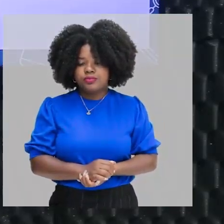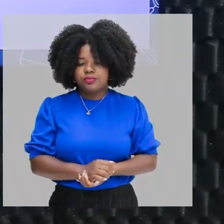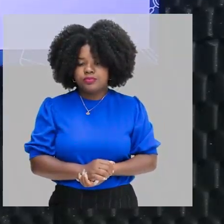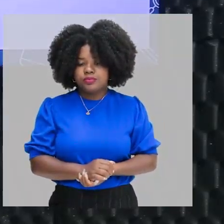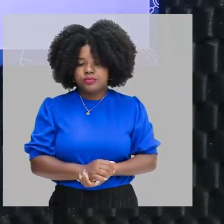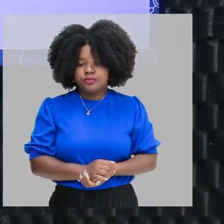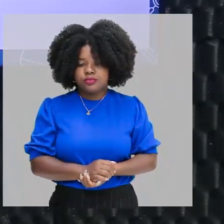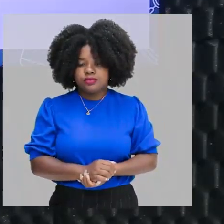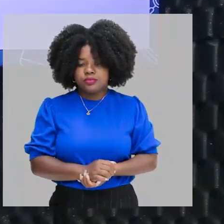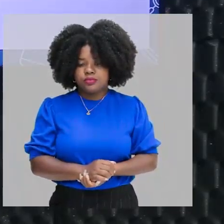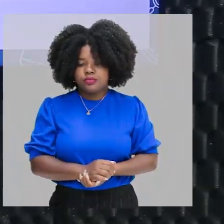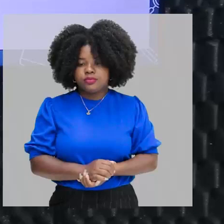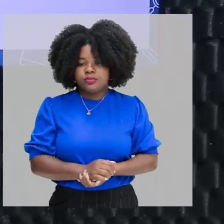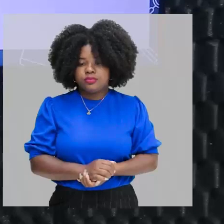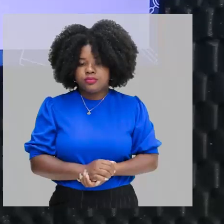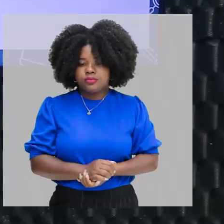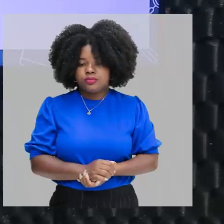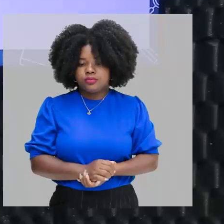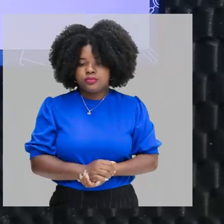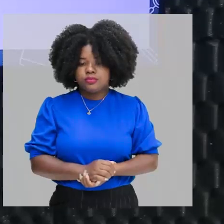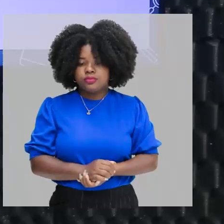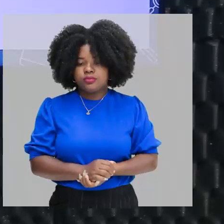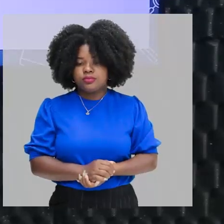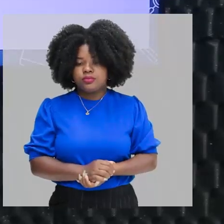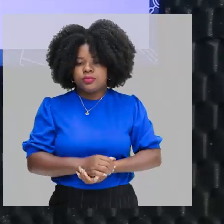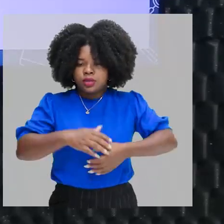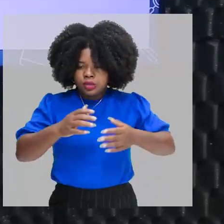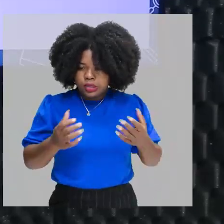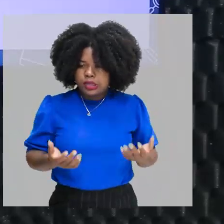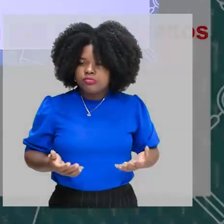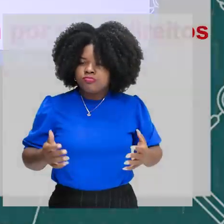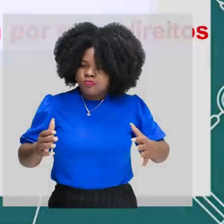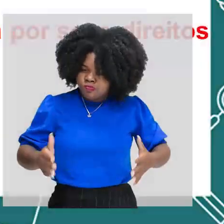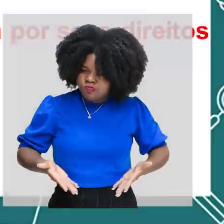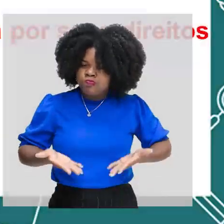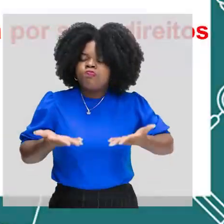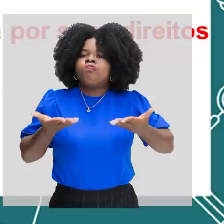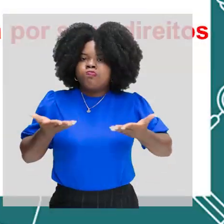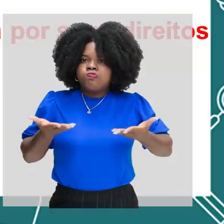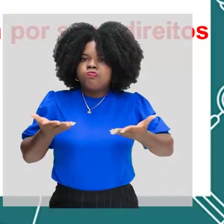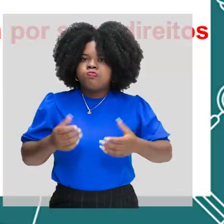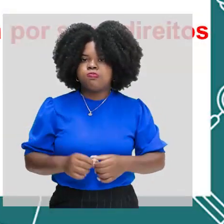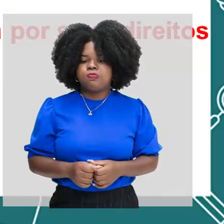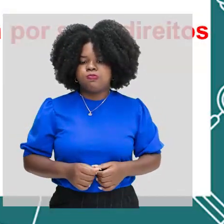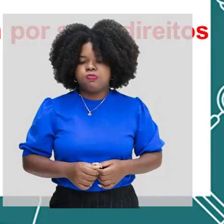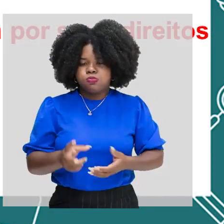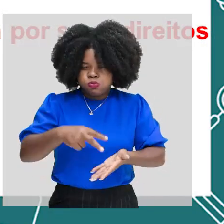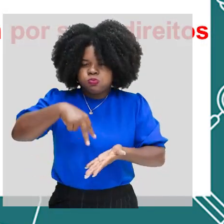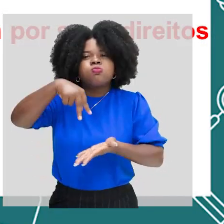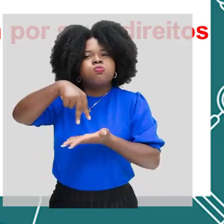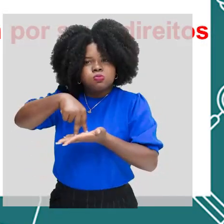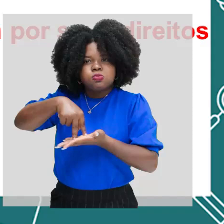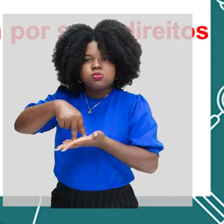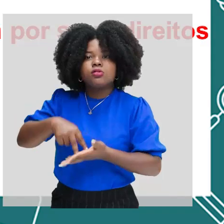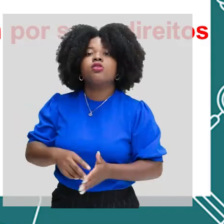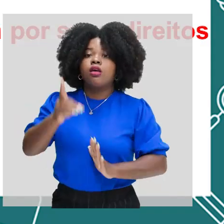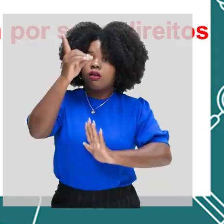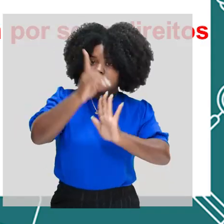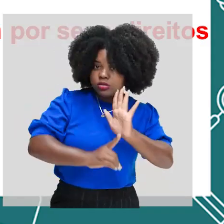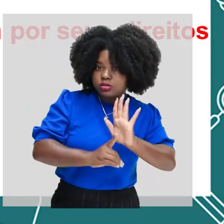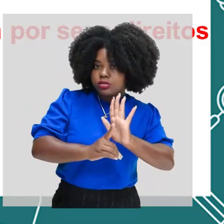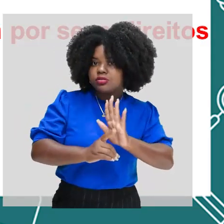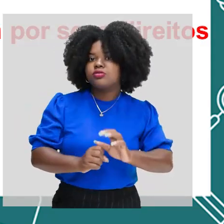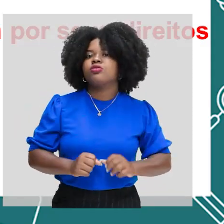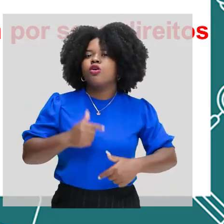Get up, stand up. Get up, stand up é levante-se, imponha-se. Your rights, seus direitos. Então, o